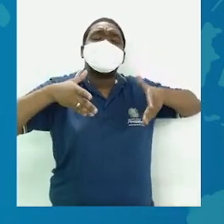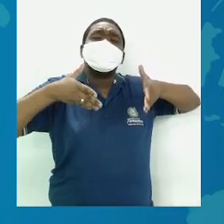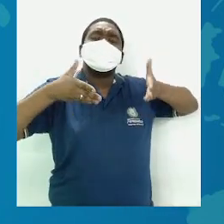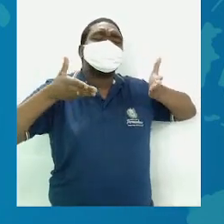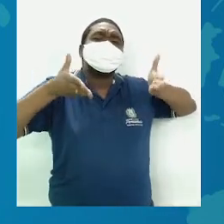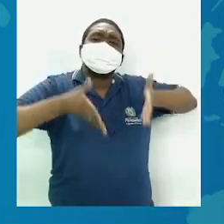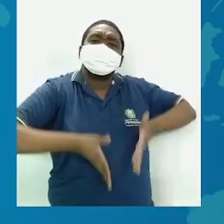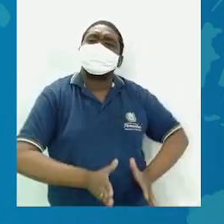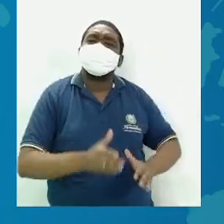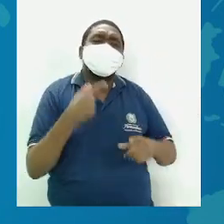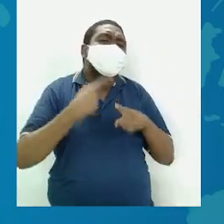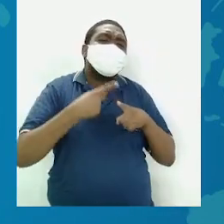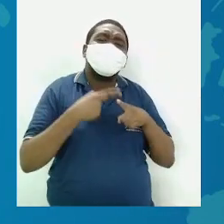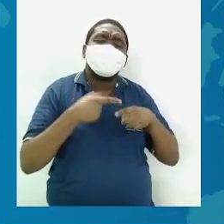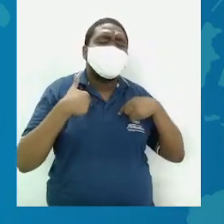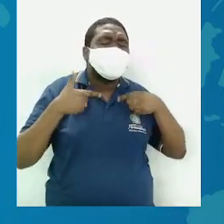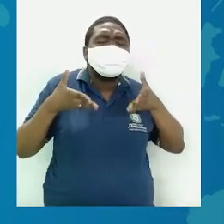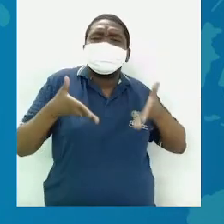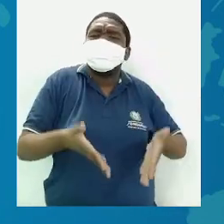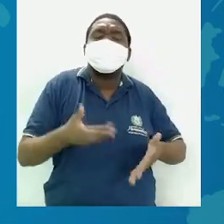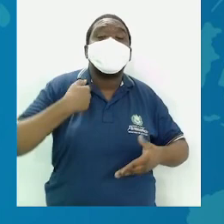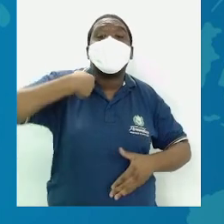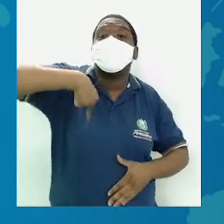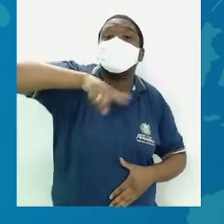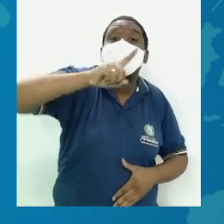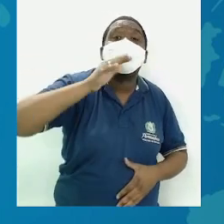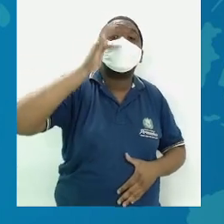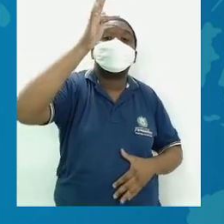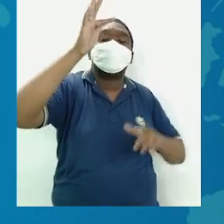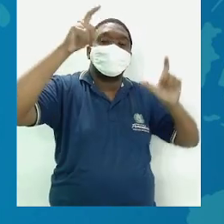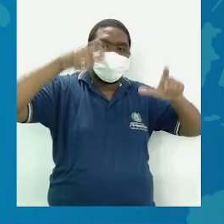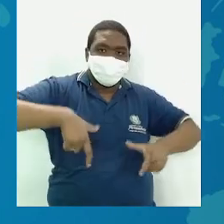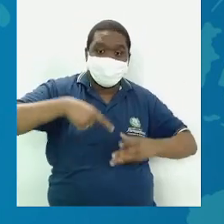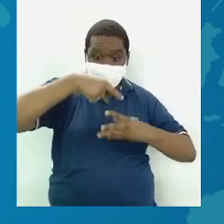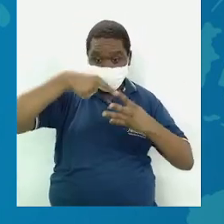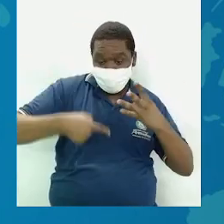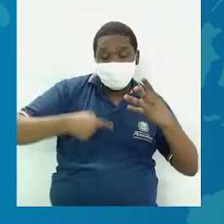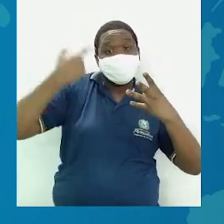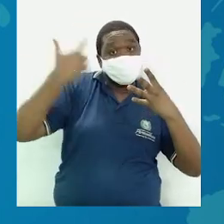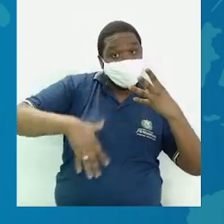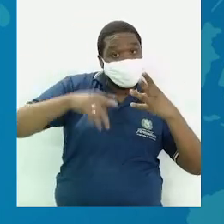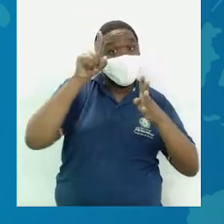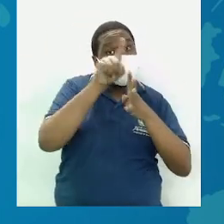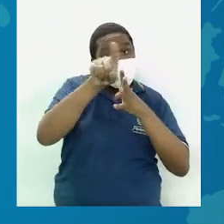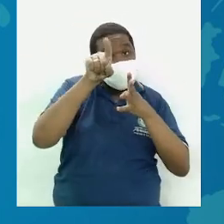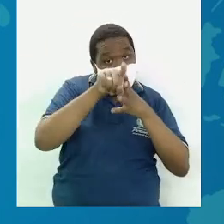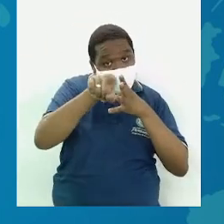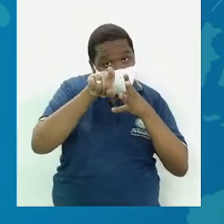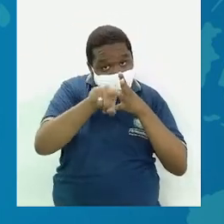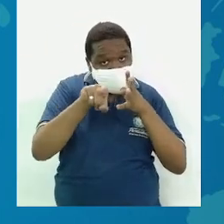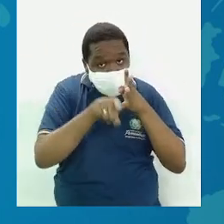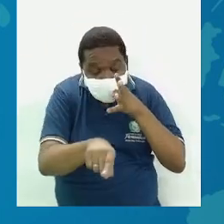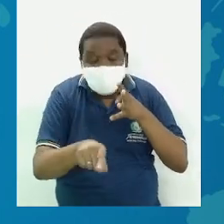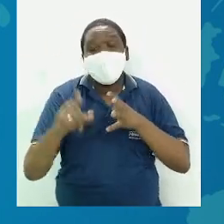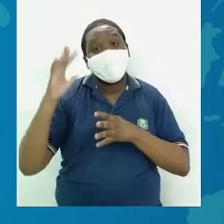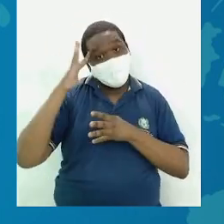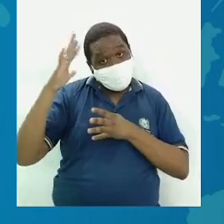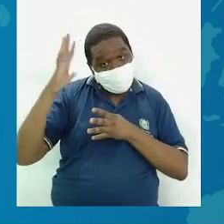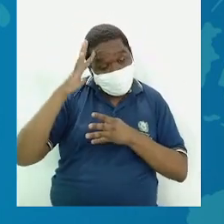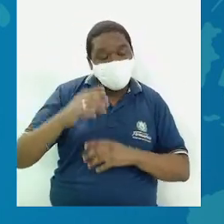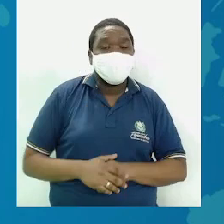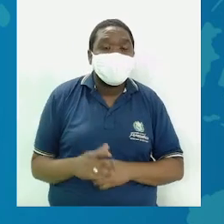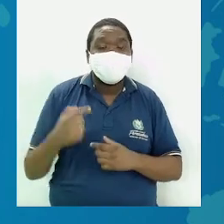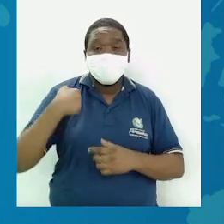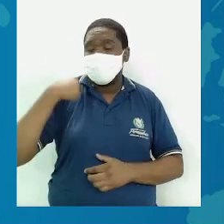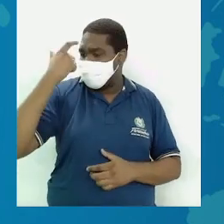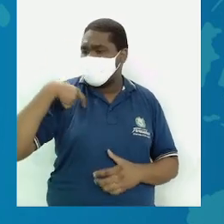Por que eu estou aqui e para onde eu vou? São as chamadas quatro grandes perguntas filosóficas. Quem nós somos?